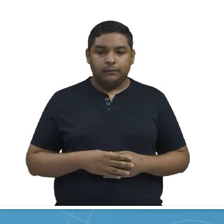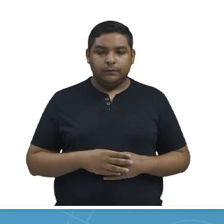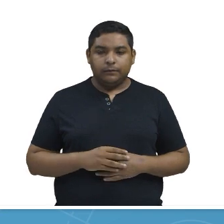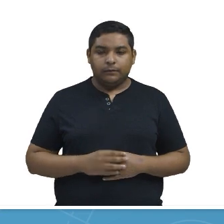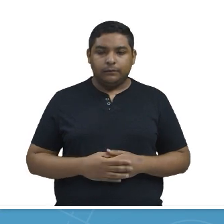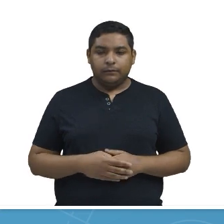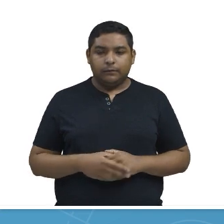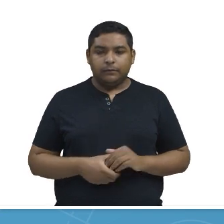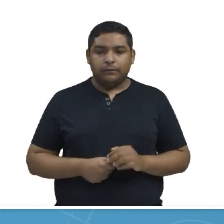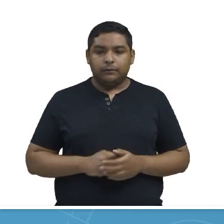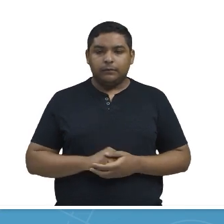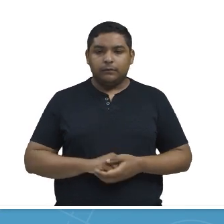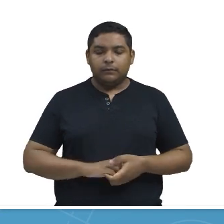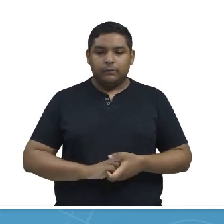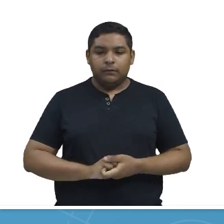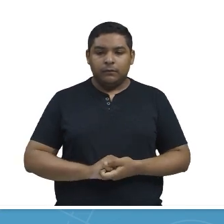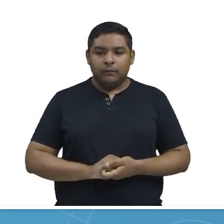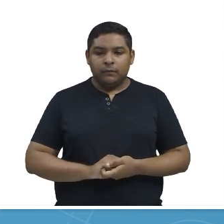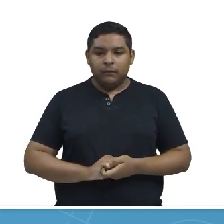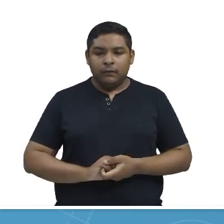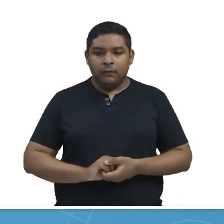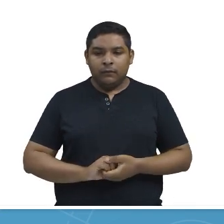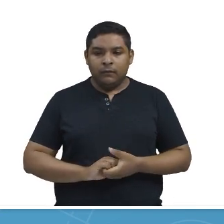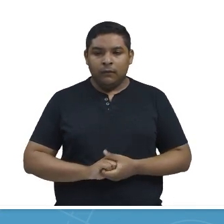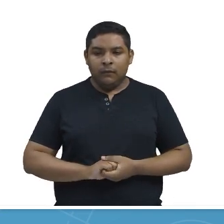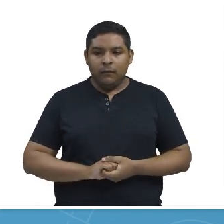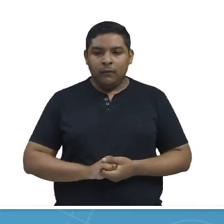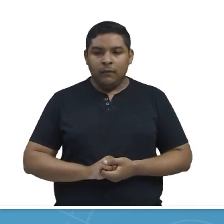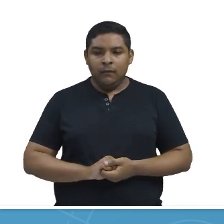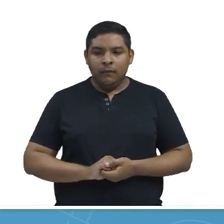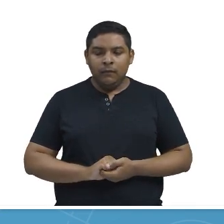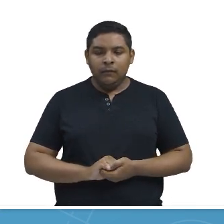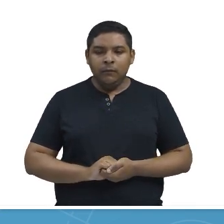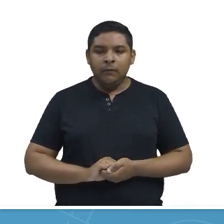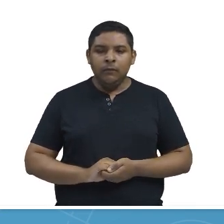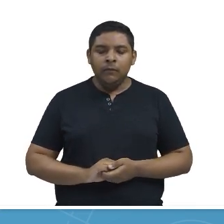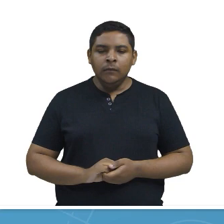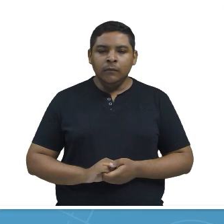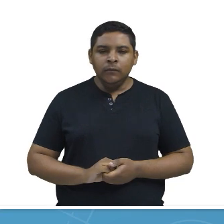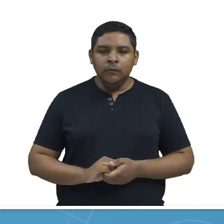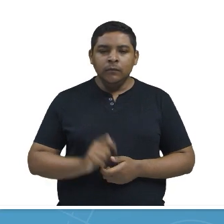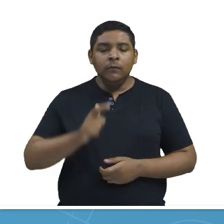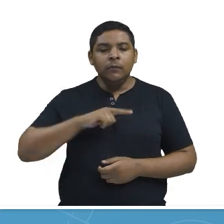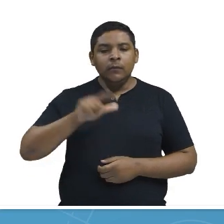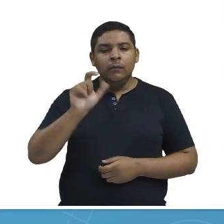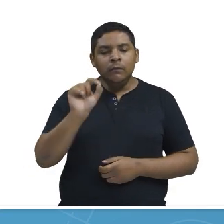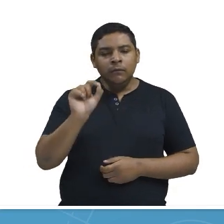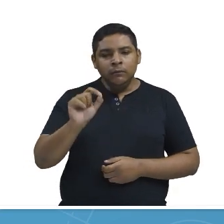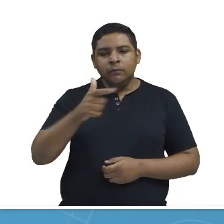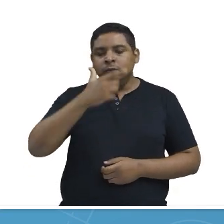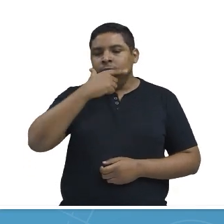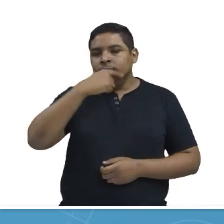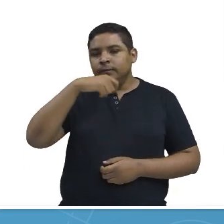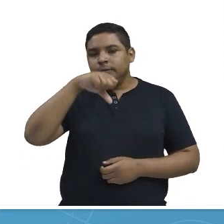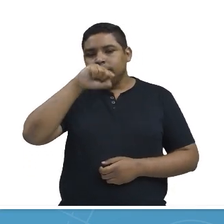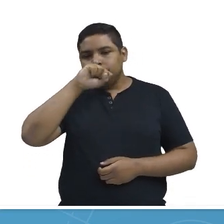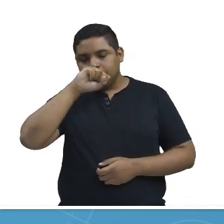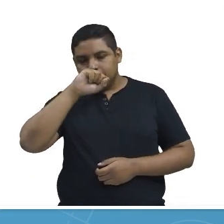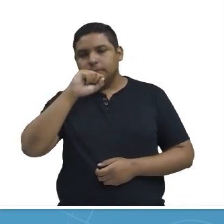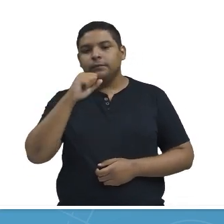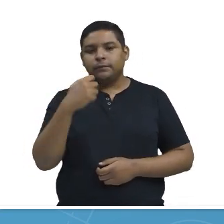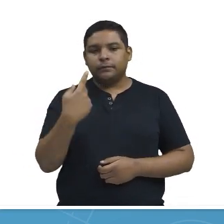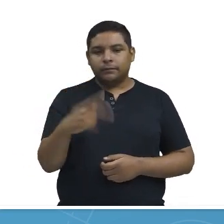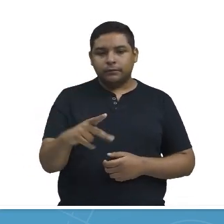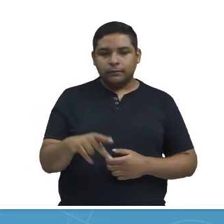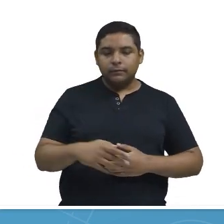car I showed you yesterday. Então, este é o her father, o pai dela. Whose,